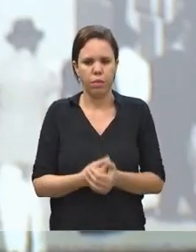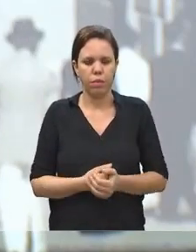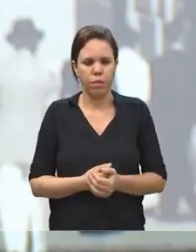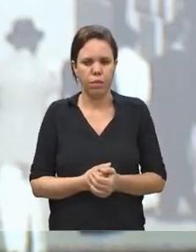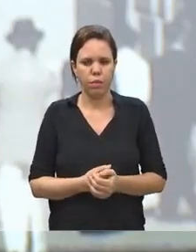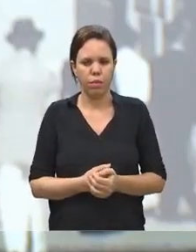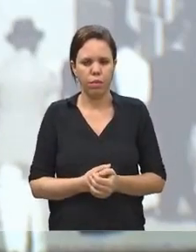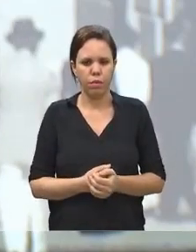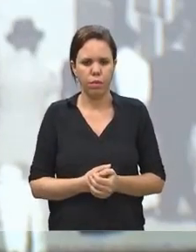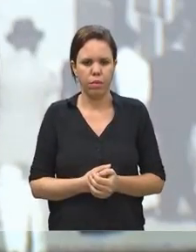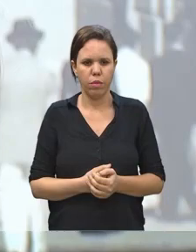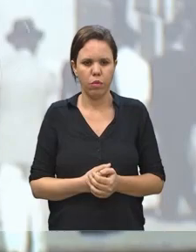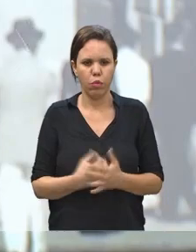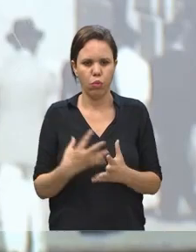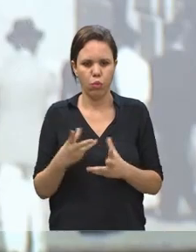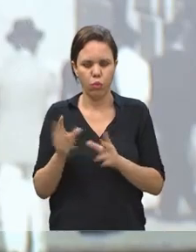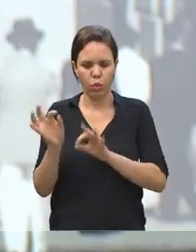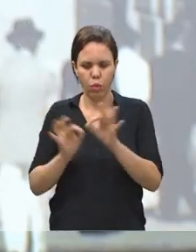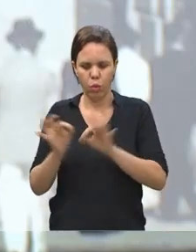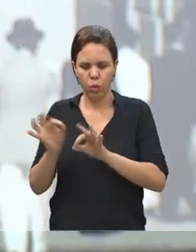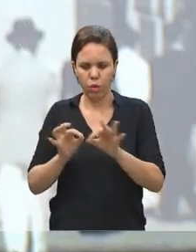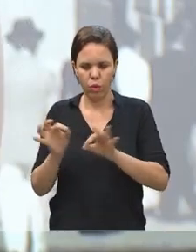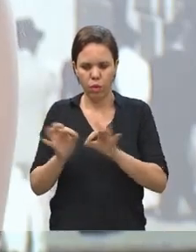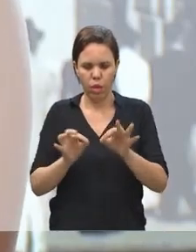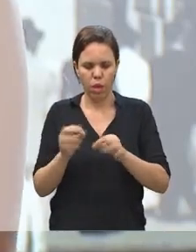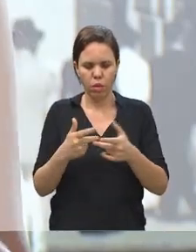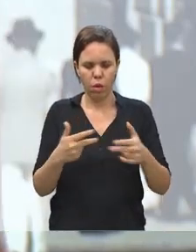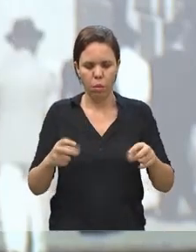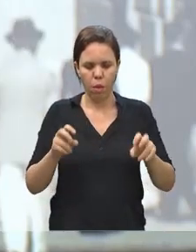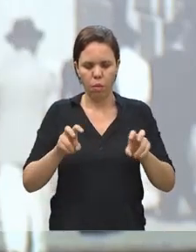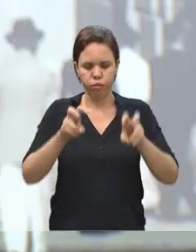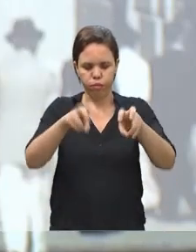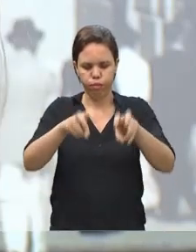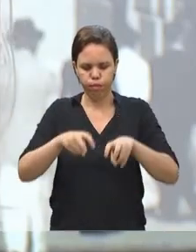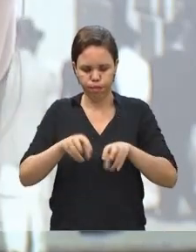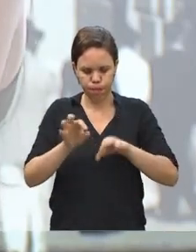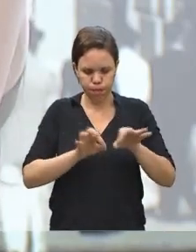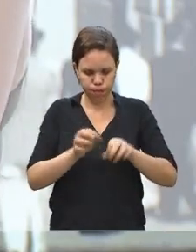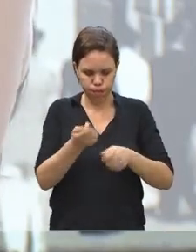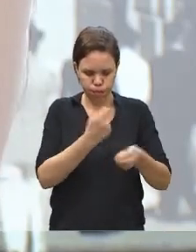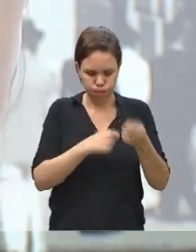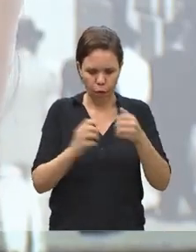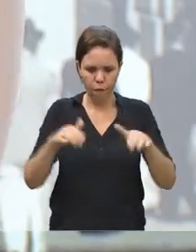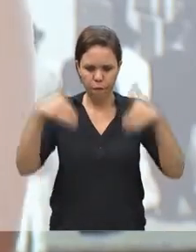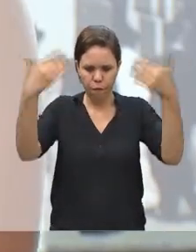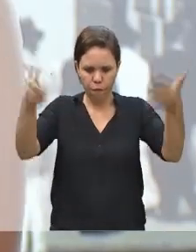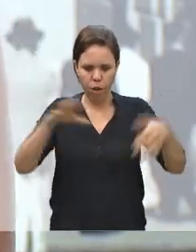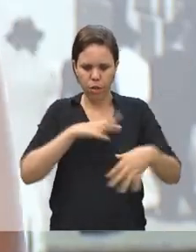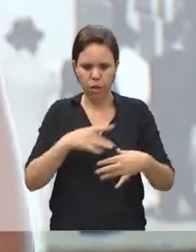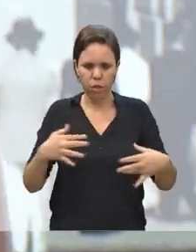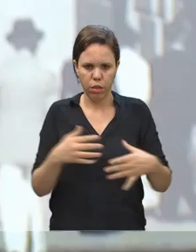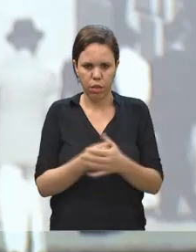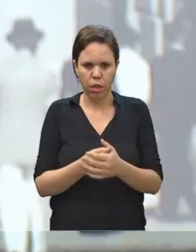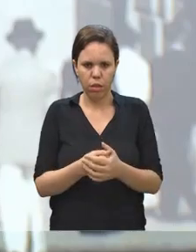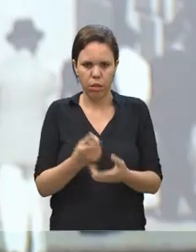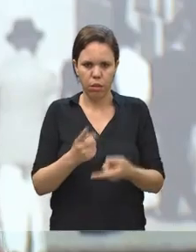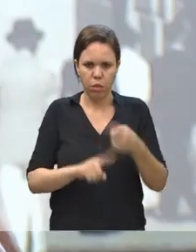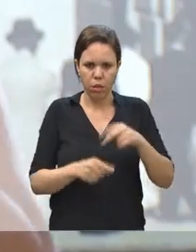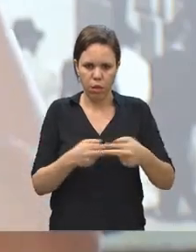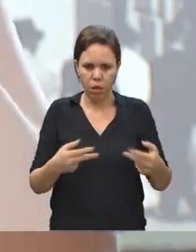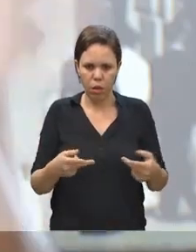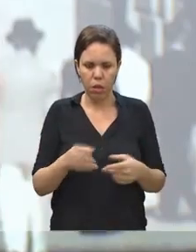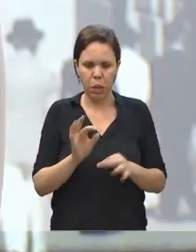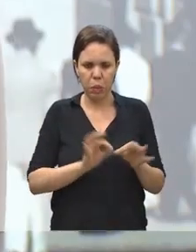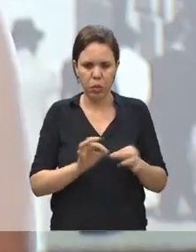todo o redor, faz acontecer o concerto, faz acontecer um concerto fora da cidade, faz